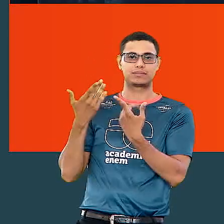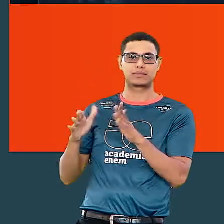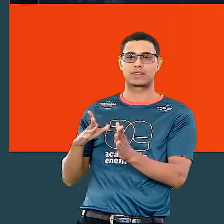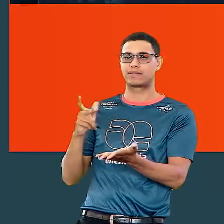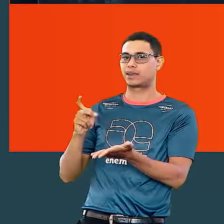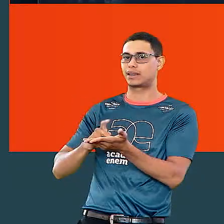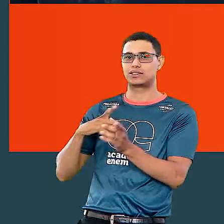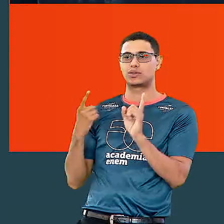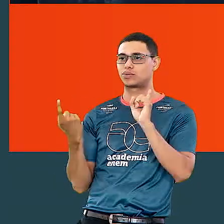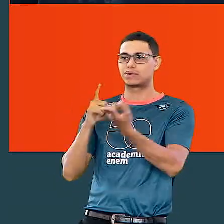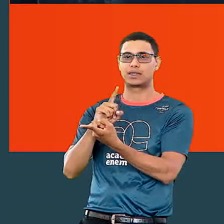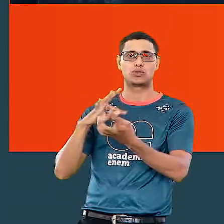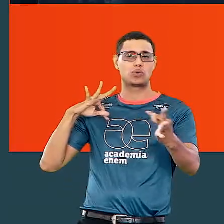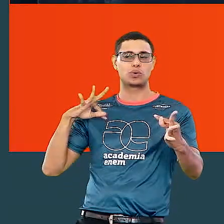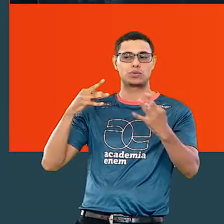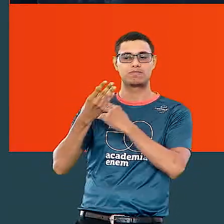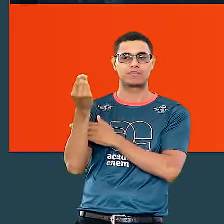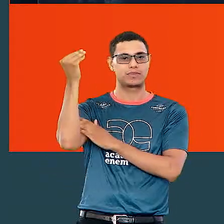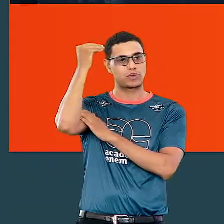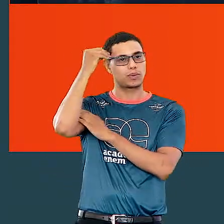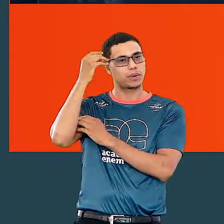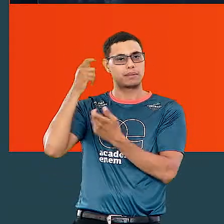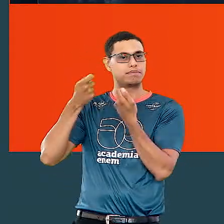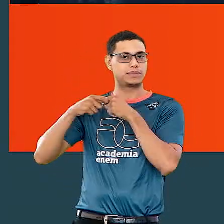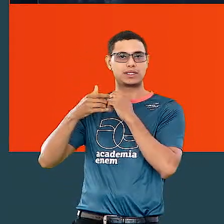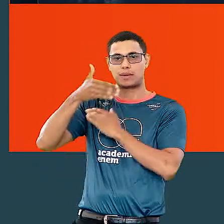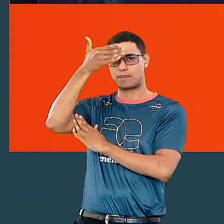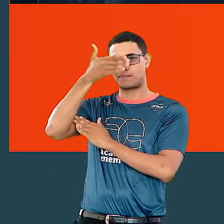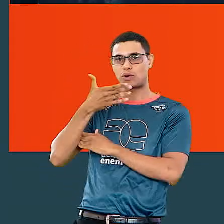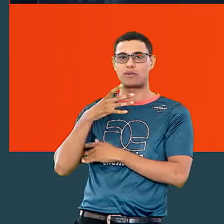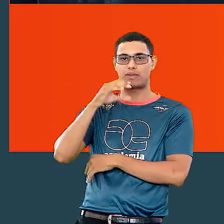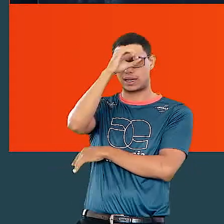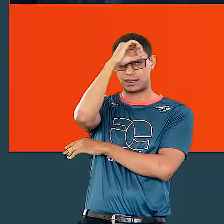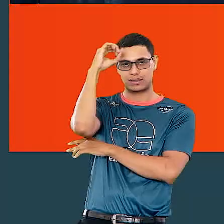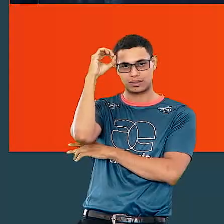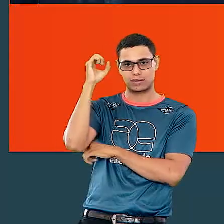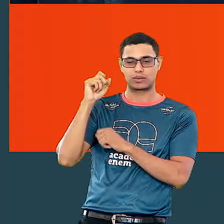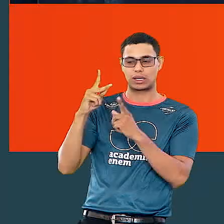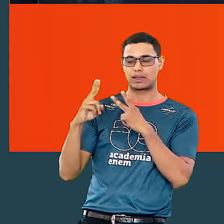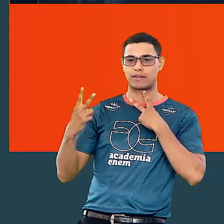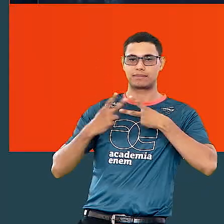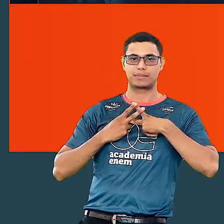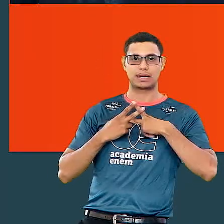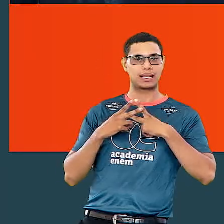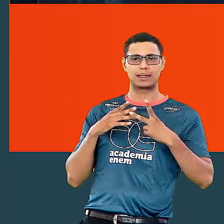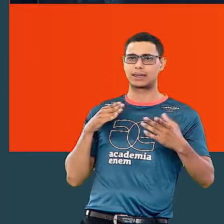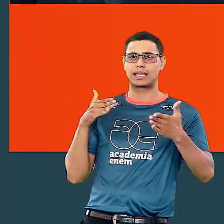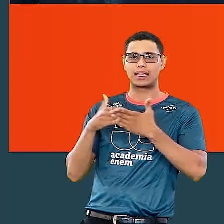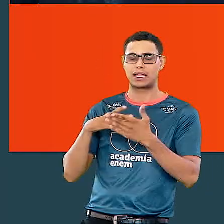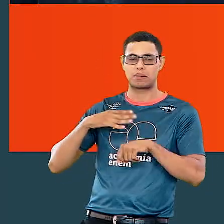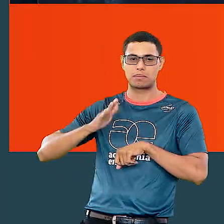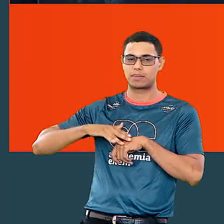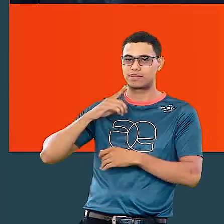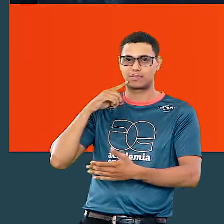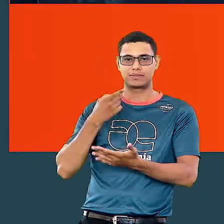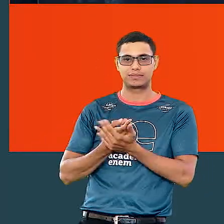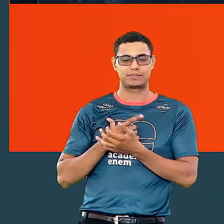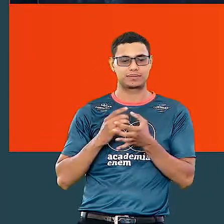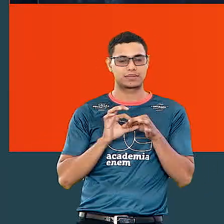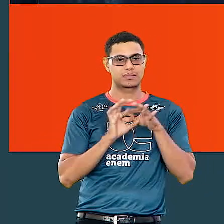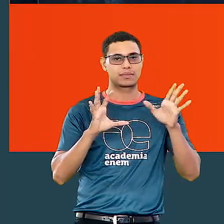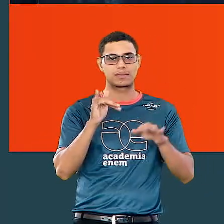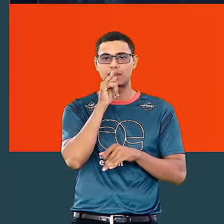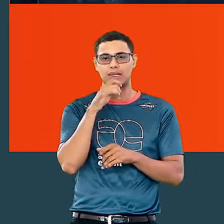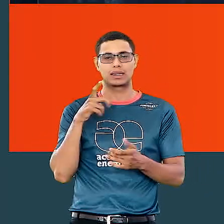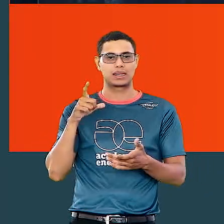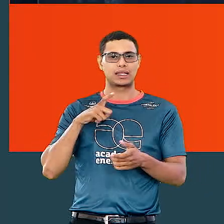todo mundo é culpado até que se prove inocente. Então você está preso e vai ficar preso até eu quiser. Por isso que foram feitas